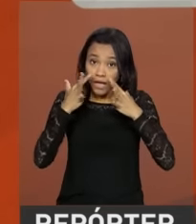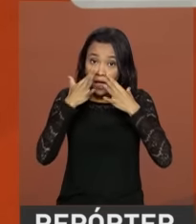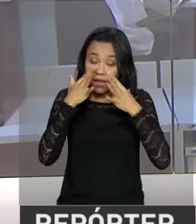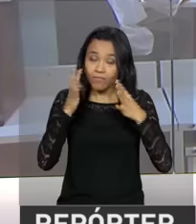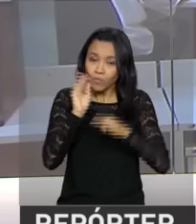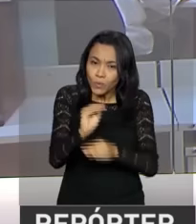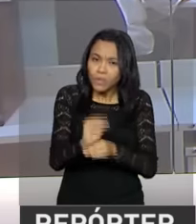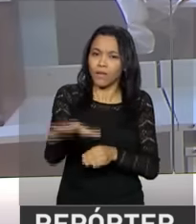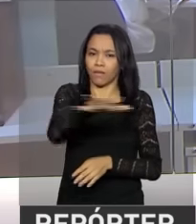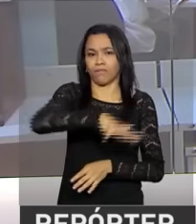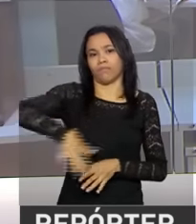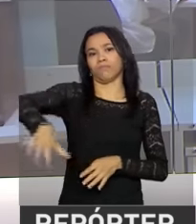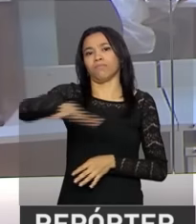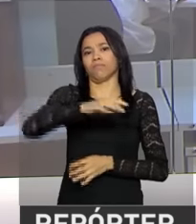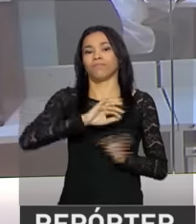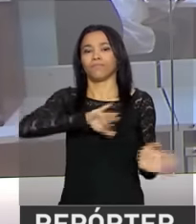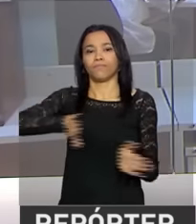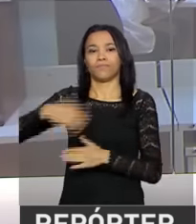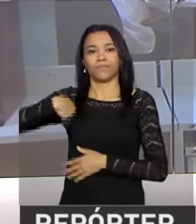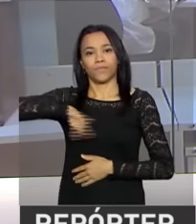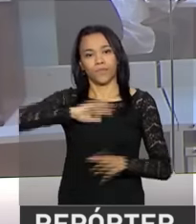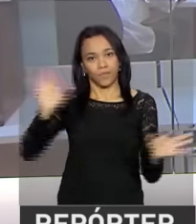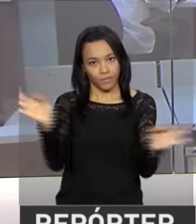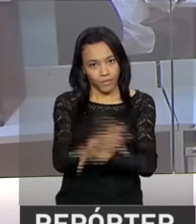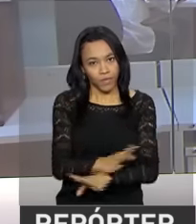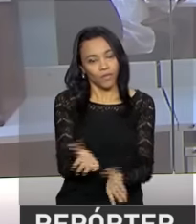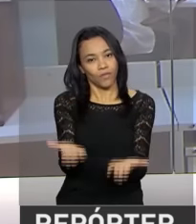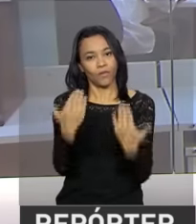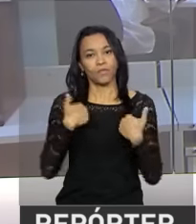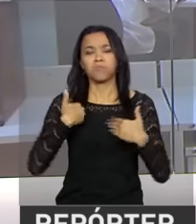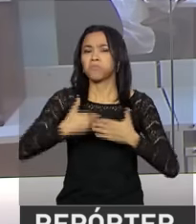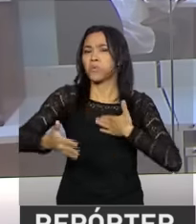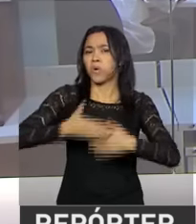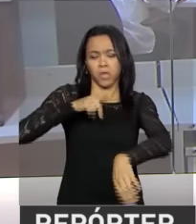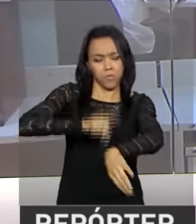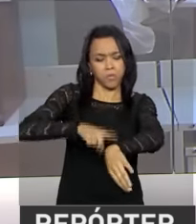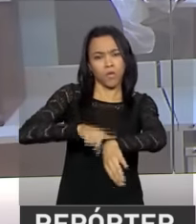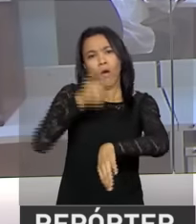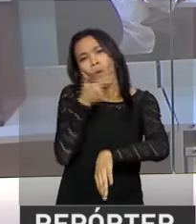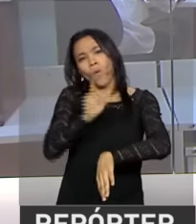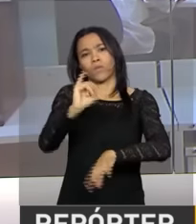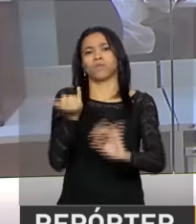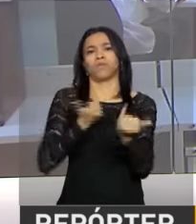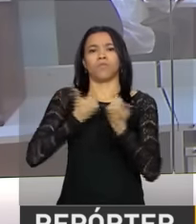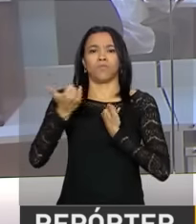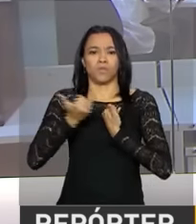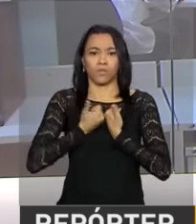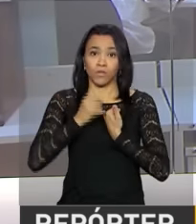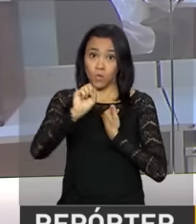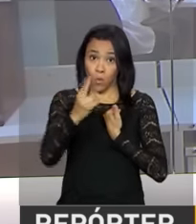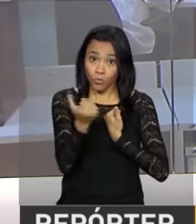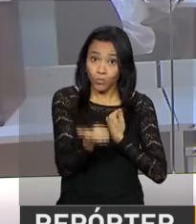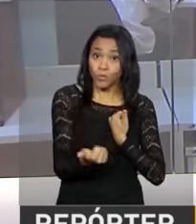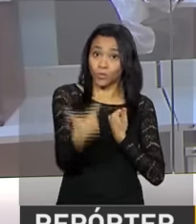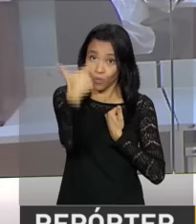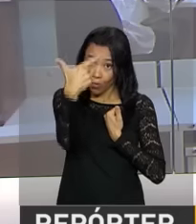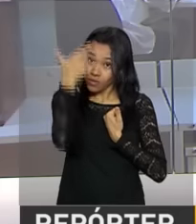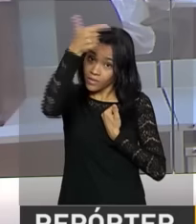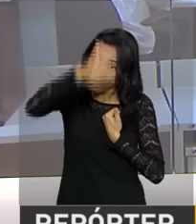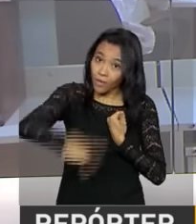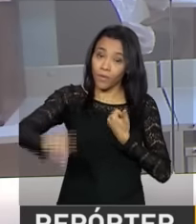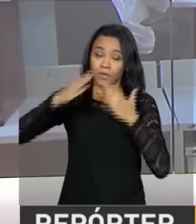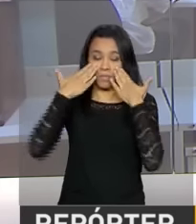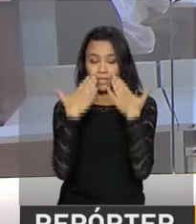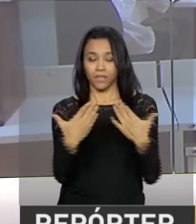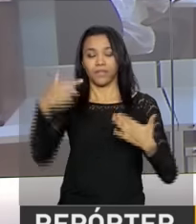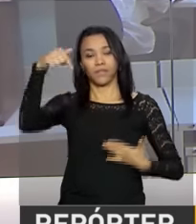culturais. E nós ficamos por aqui. Voltamos a qualquer momento com outras informações ou ao meio-dia na próxima